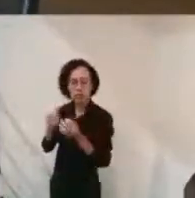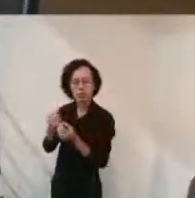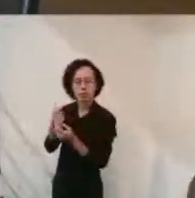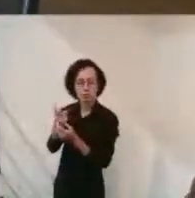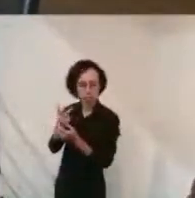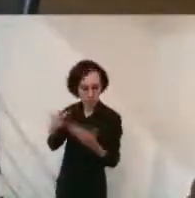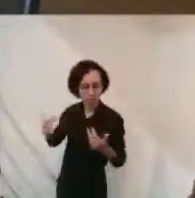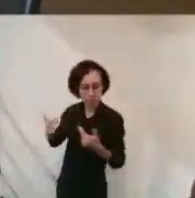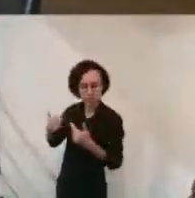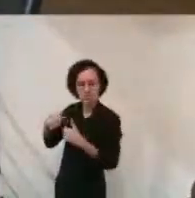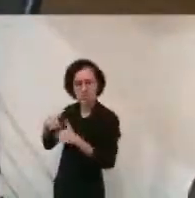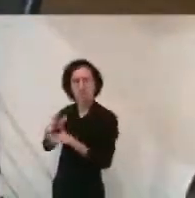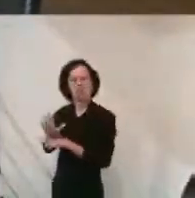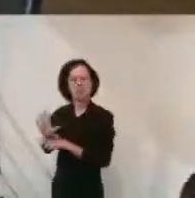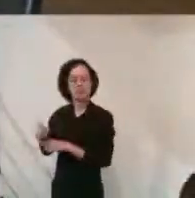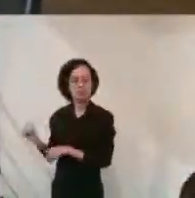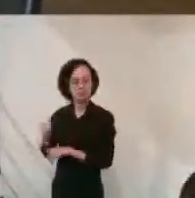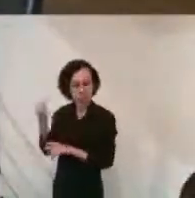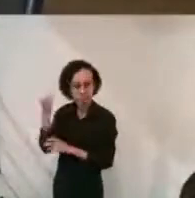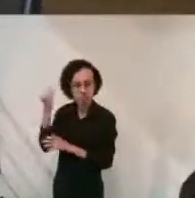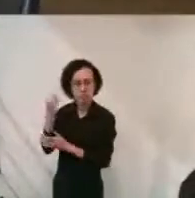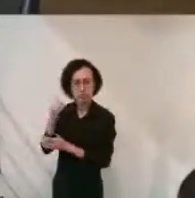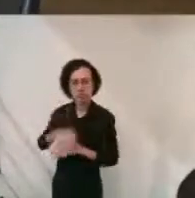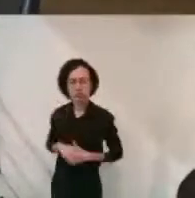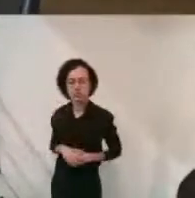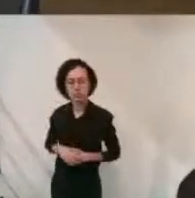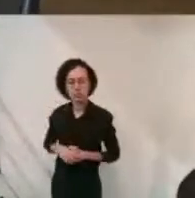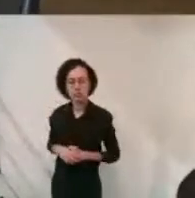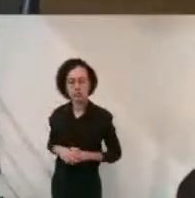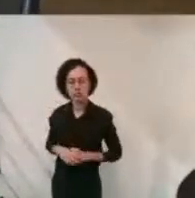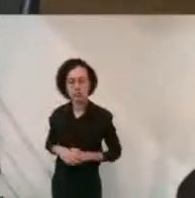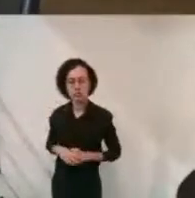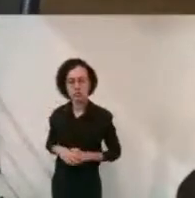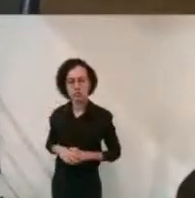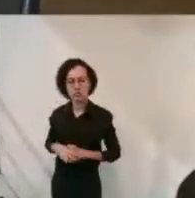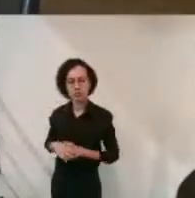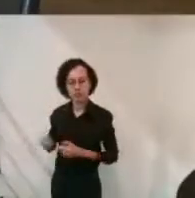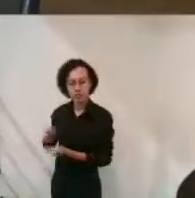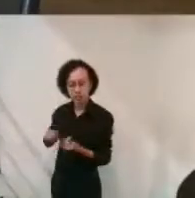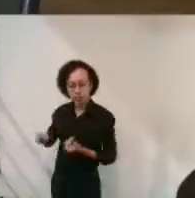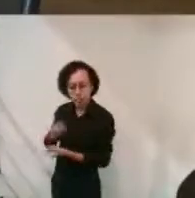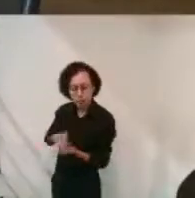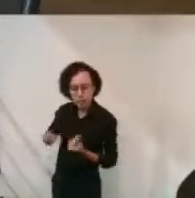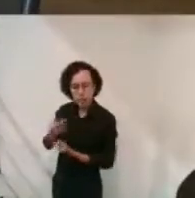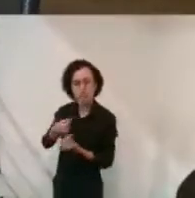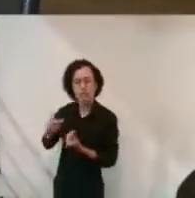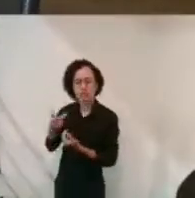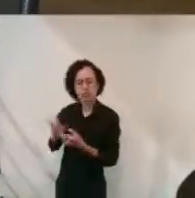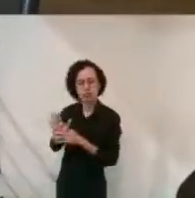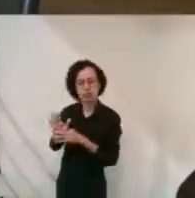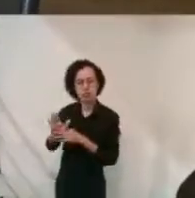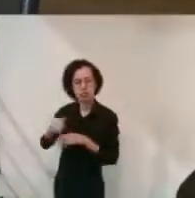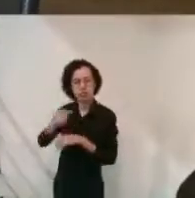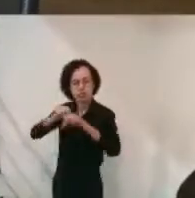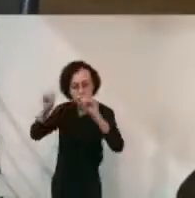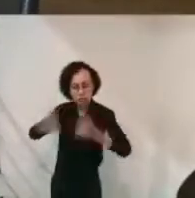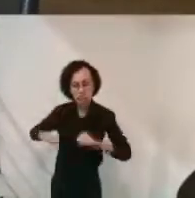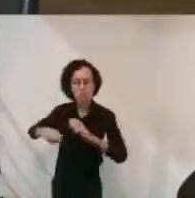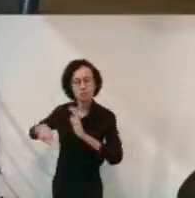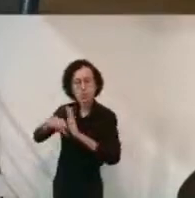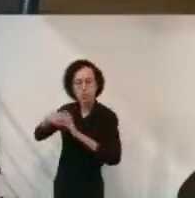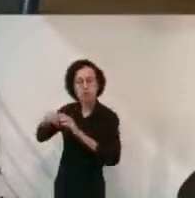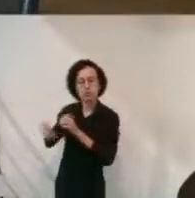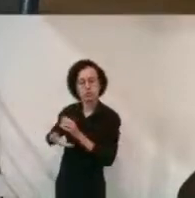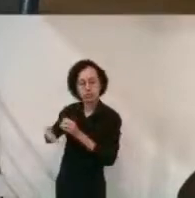da gente trabalhar realmente buscando essa sustentabilidade econômica e financeira, todo o sistema de saneamento que é complexa, a regulação